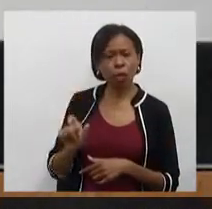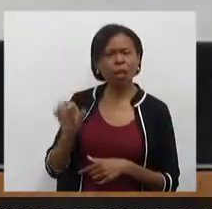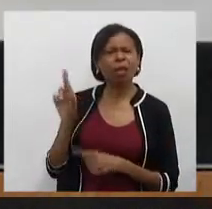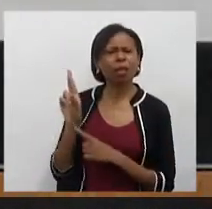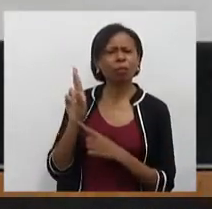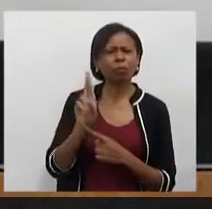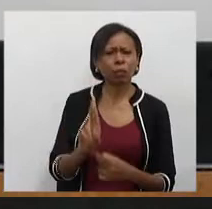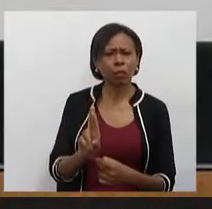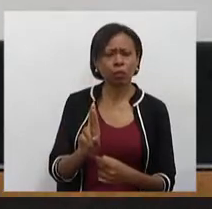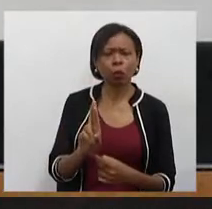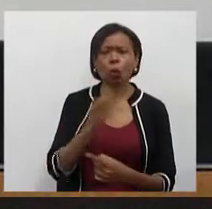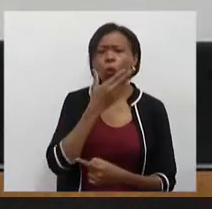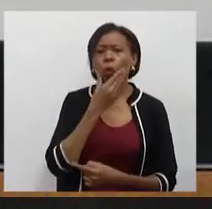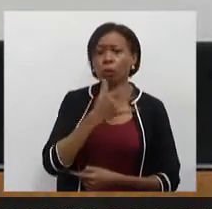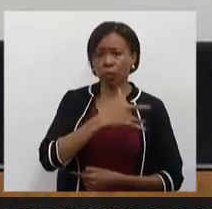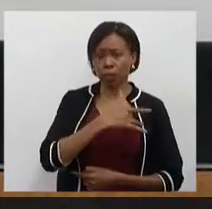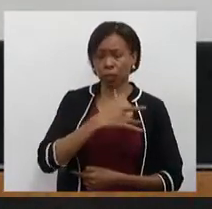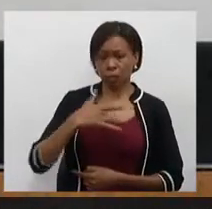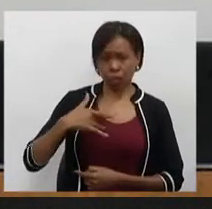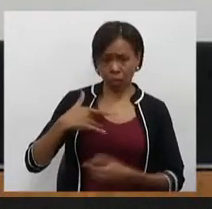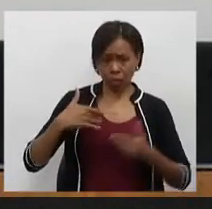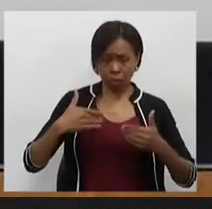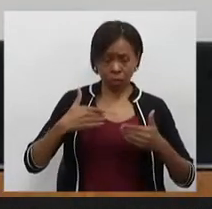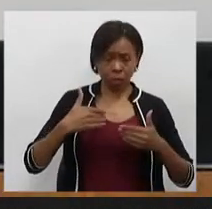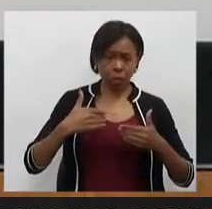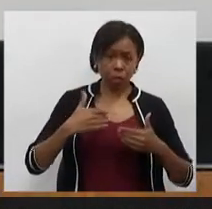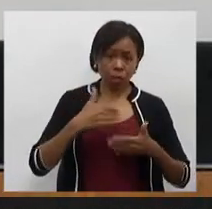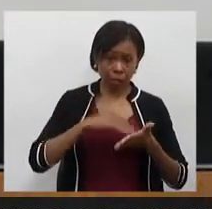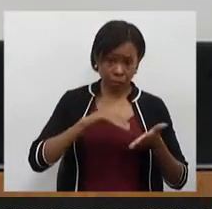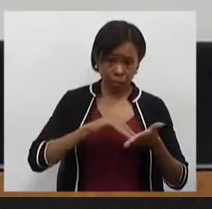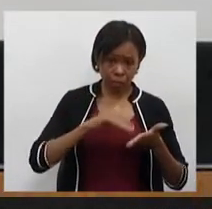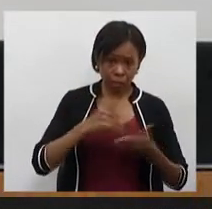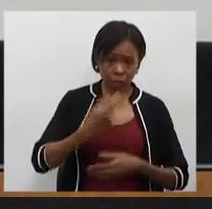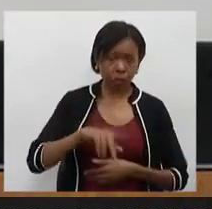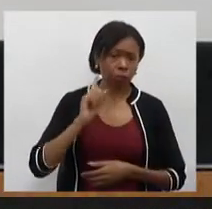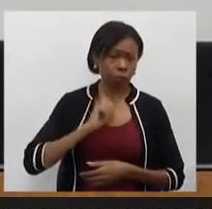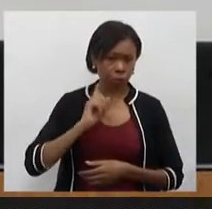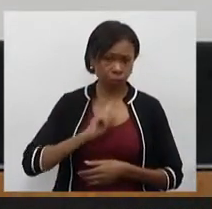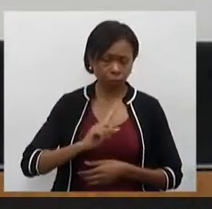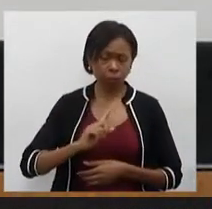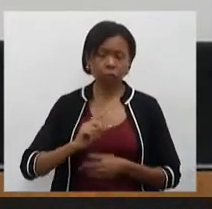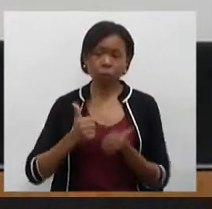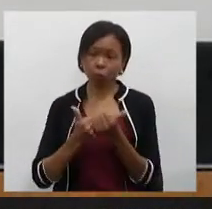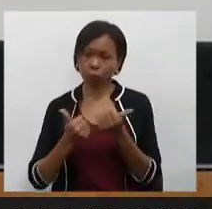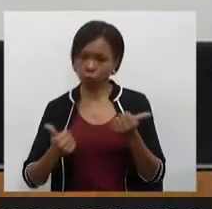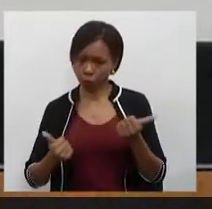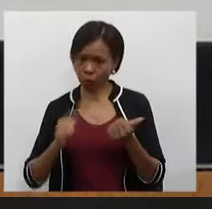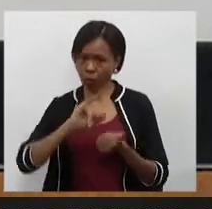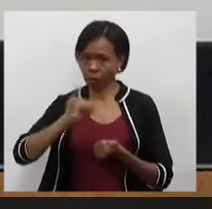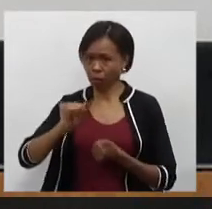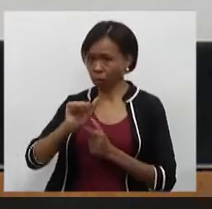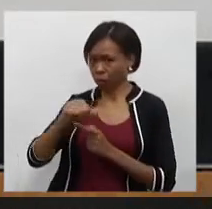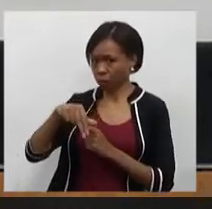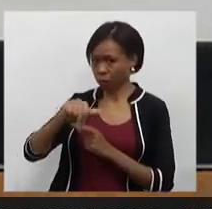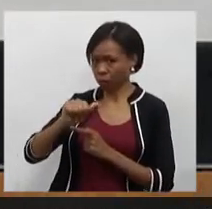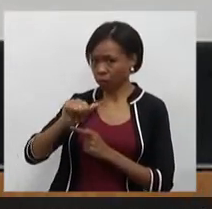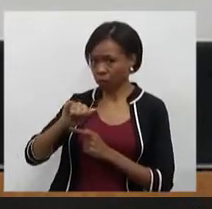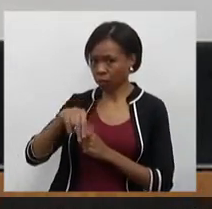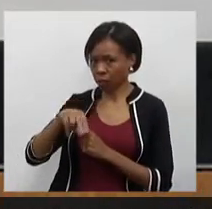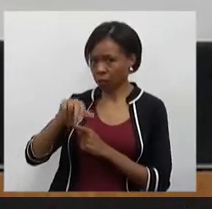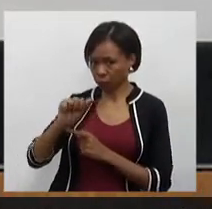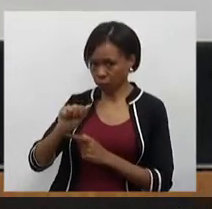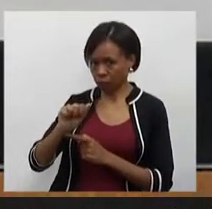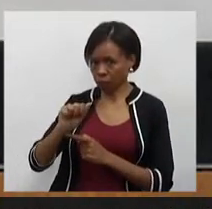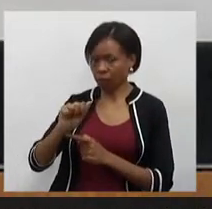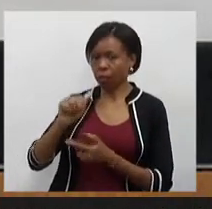Estado de Minas Gerais, a subsecretária Janaína Passos de Paula, subsecretária, tá ok? Da nossa